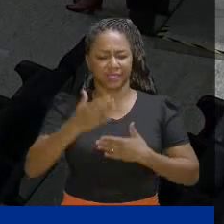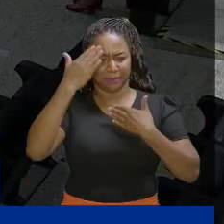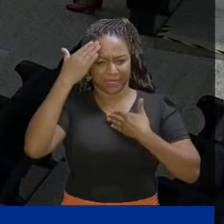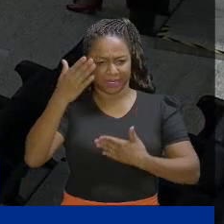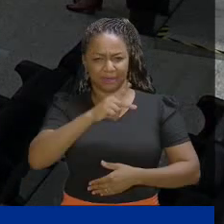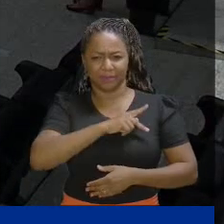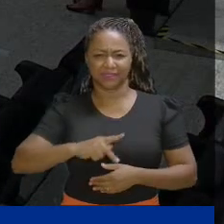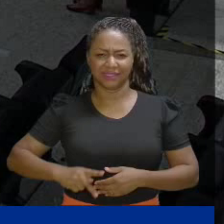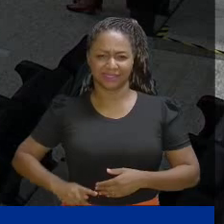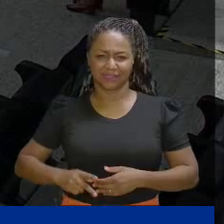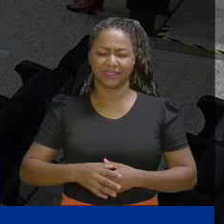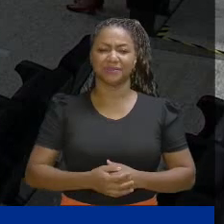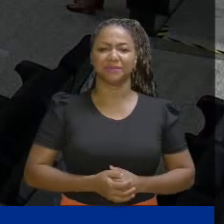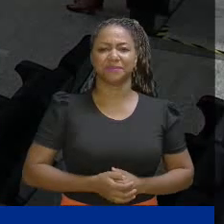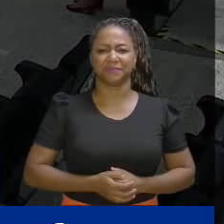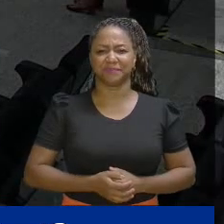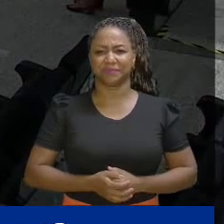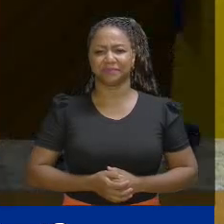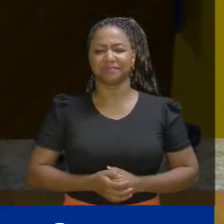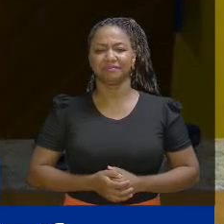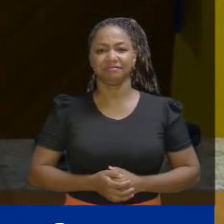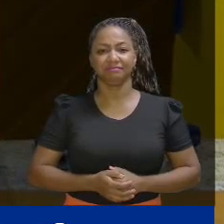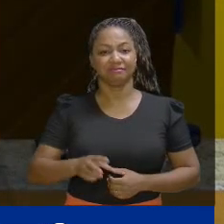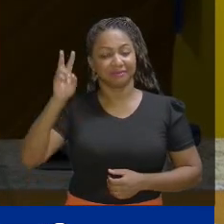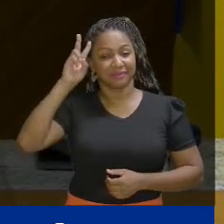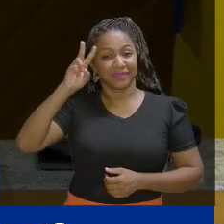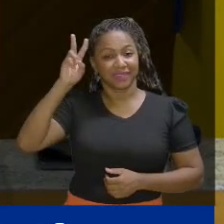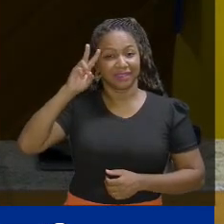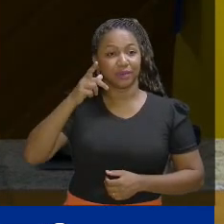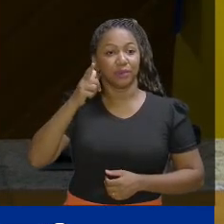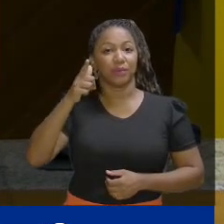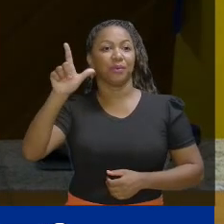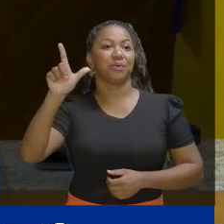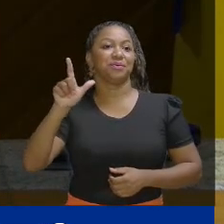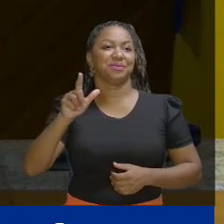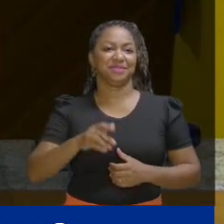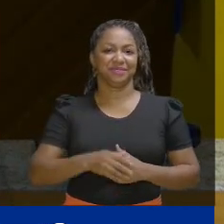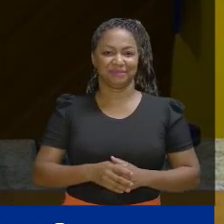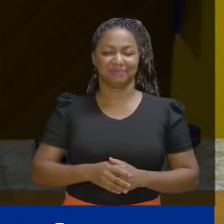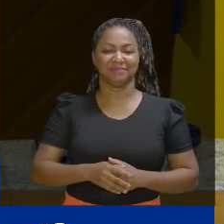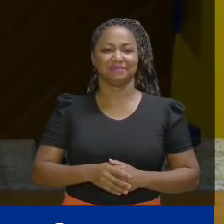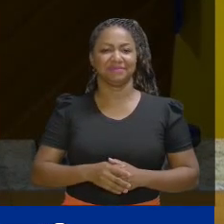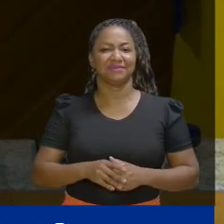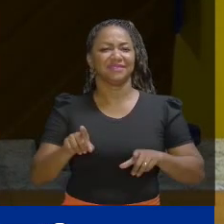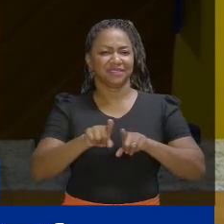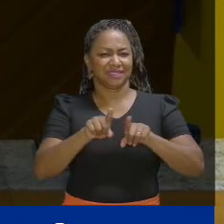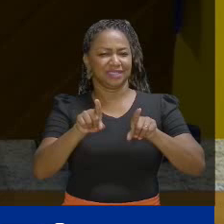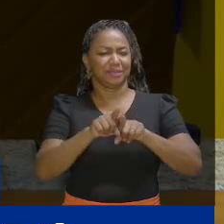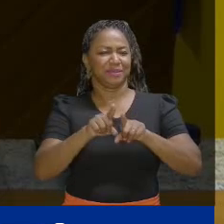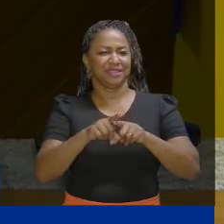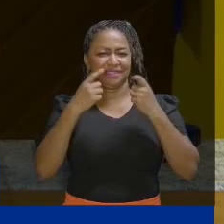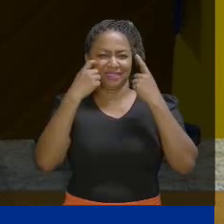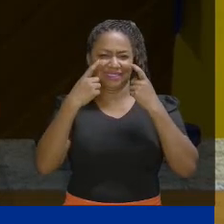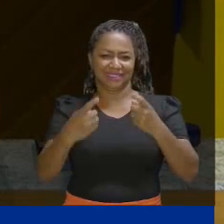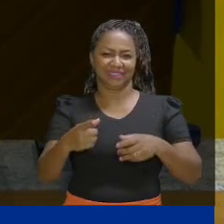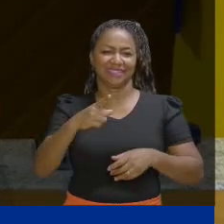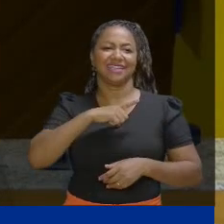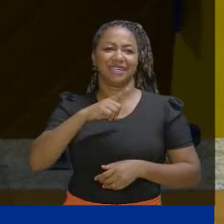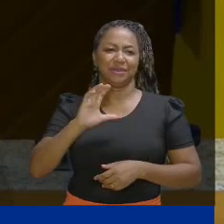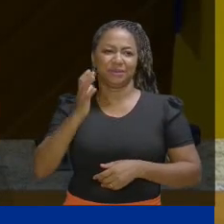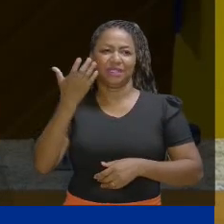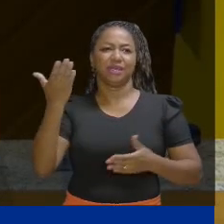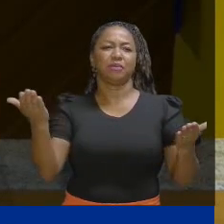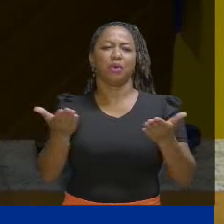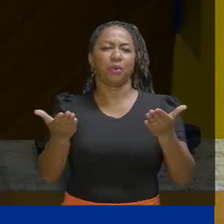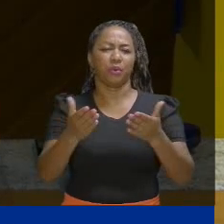Imagem ampla do plenário. Lembrei de uma outra. Foco no desembargador João Lage. Uma passagem muito interessante, já que temos tempo hoje, é